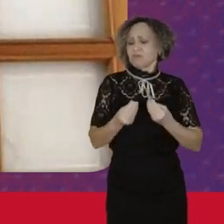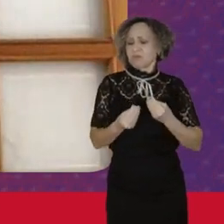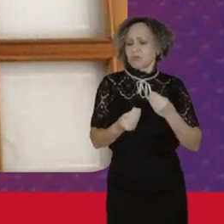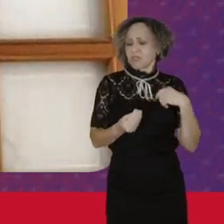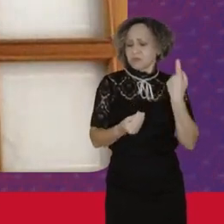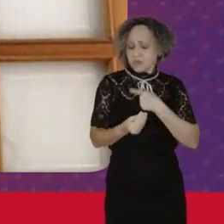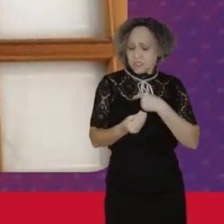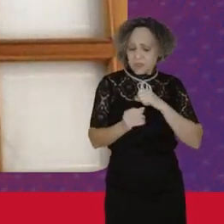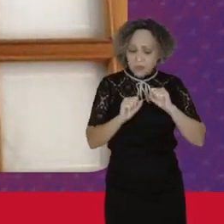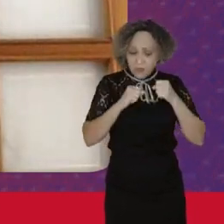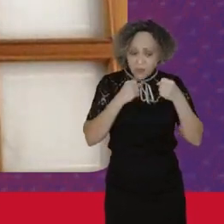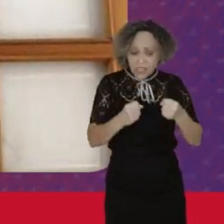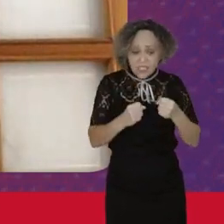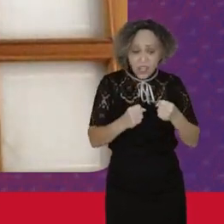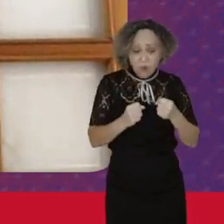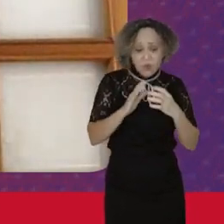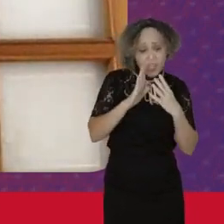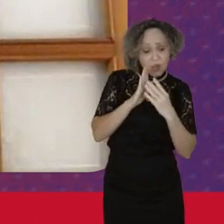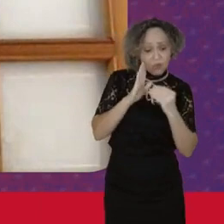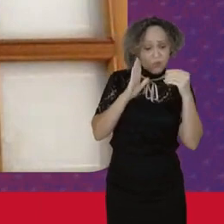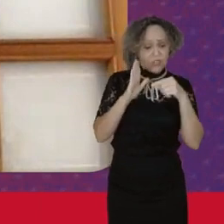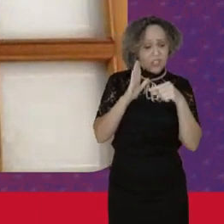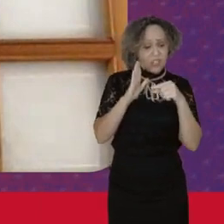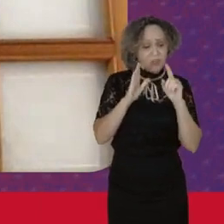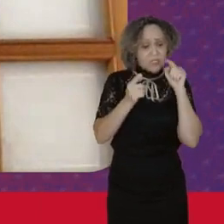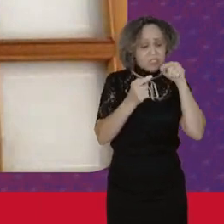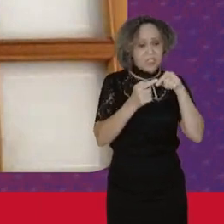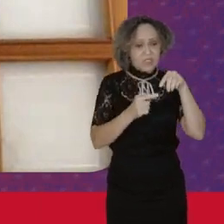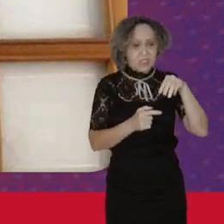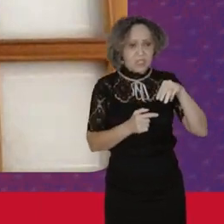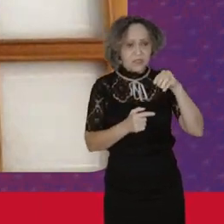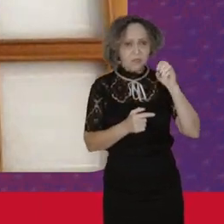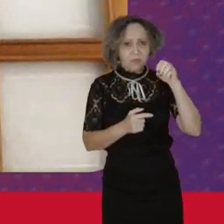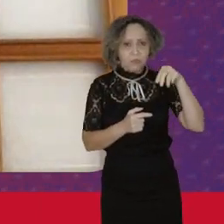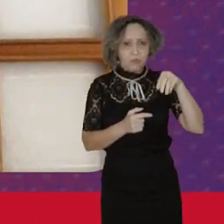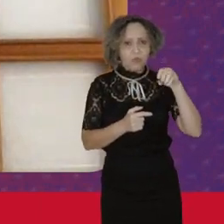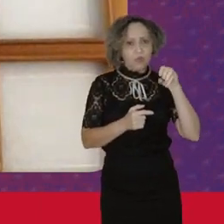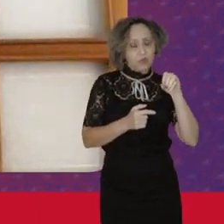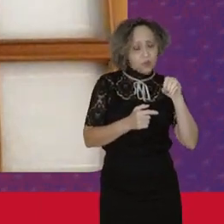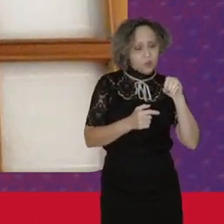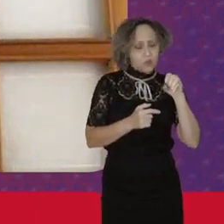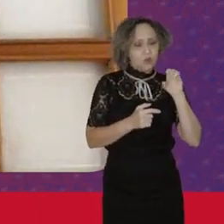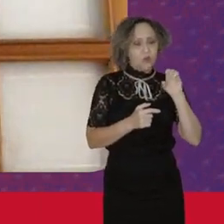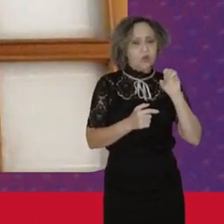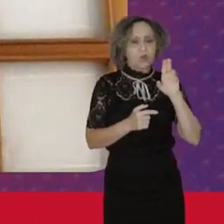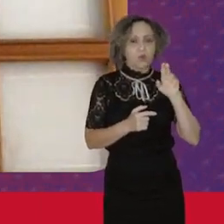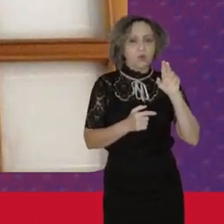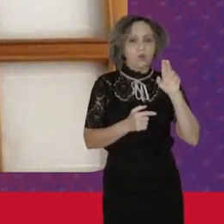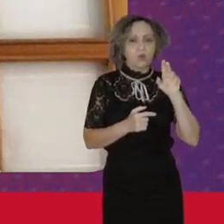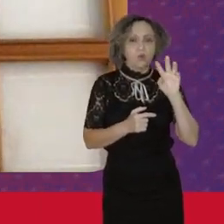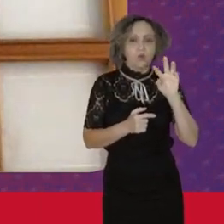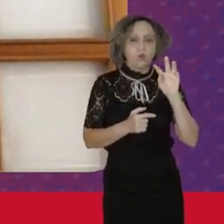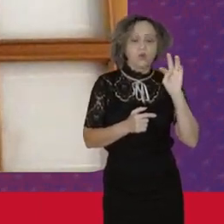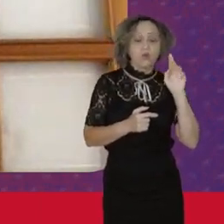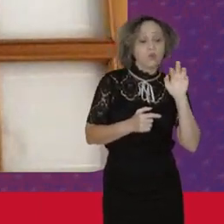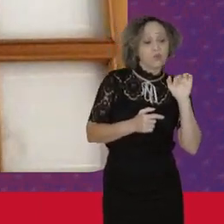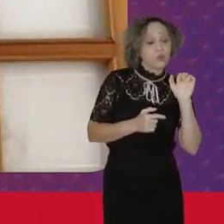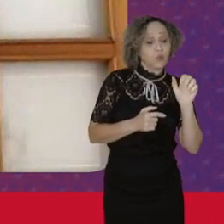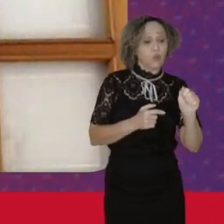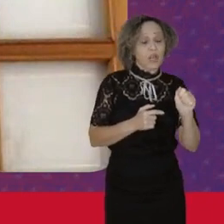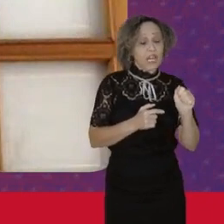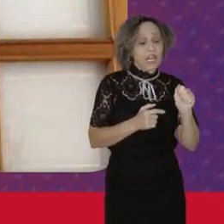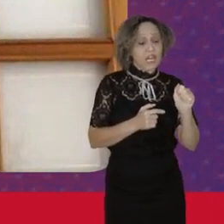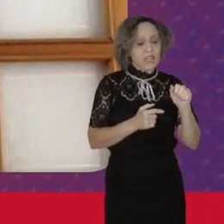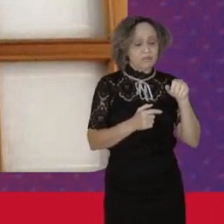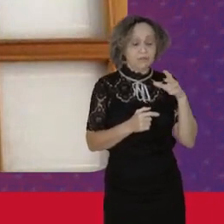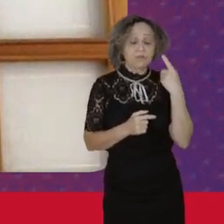modelo baseado na monocultura, né, na monocultura produtiva, que também é uma monocultura de pensamento. É nesse sentido